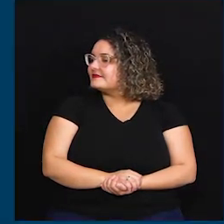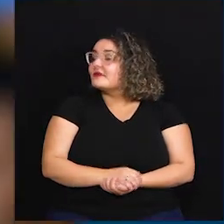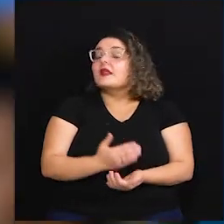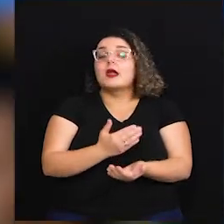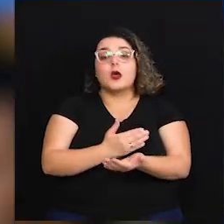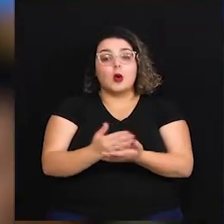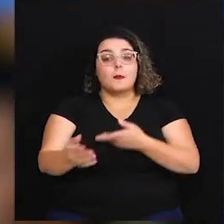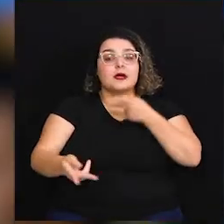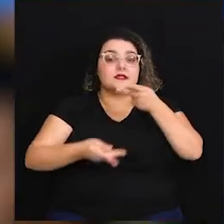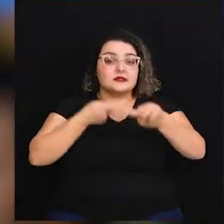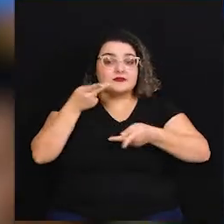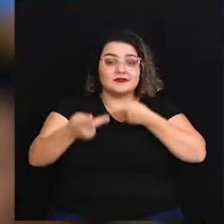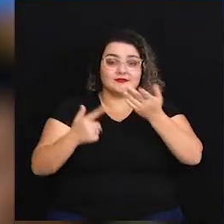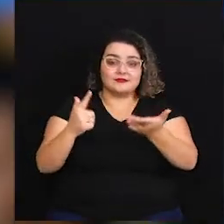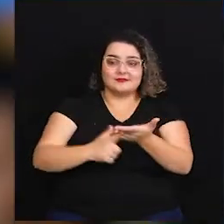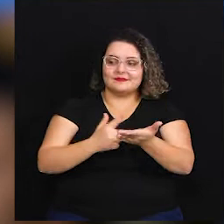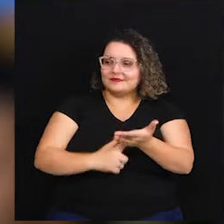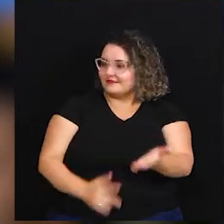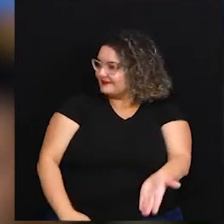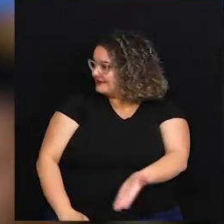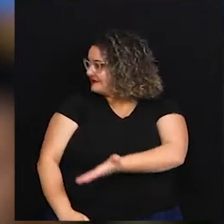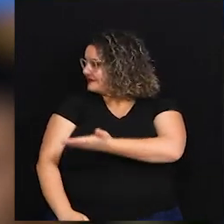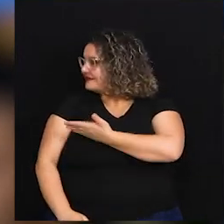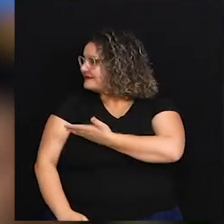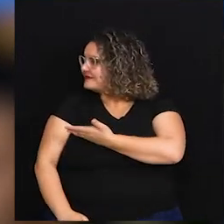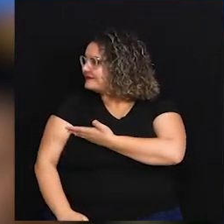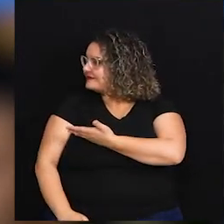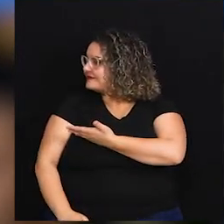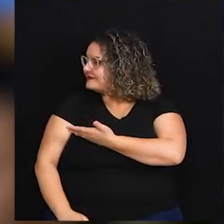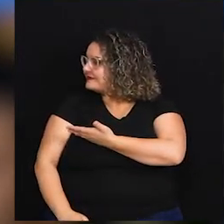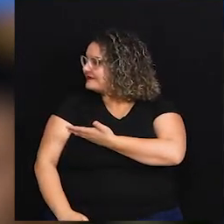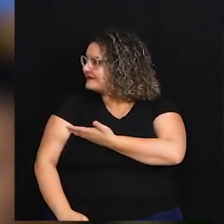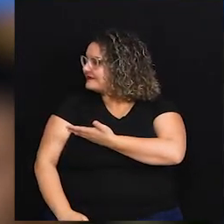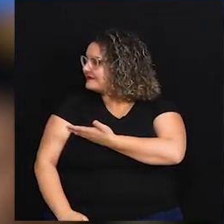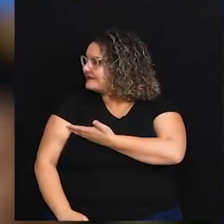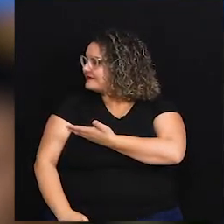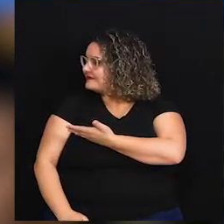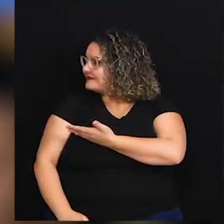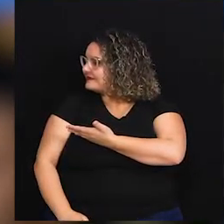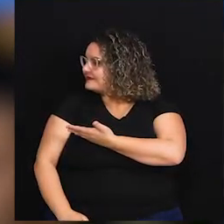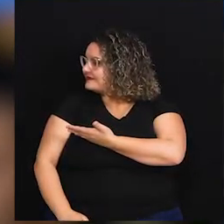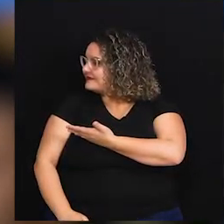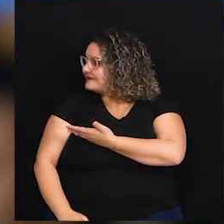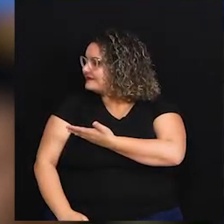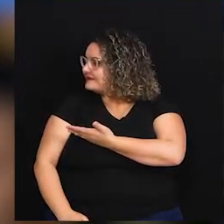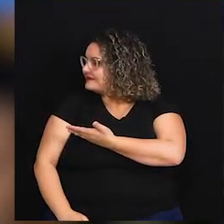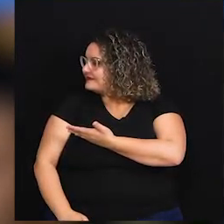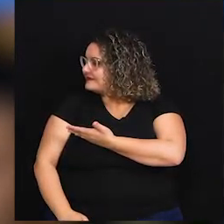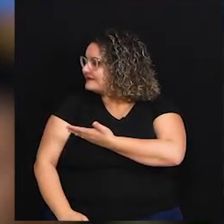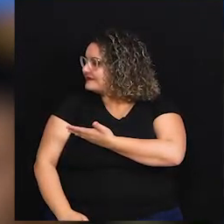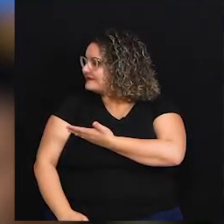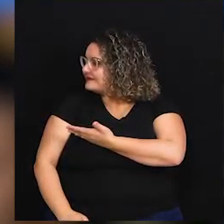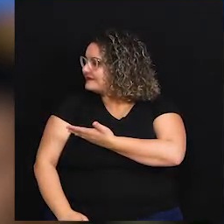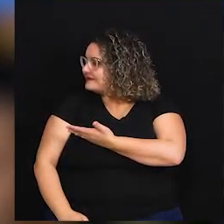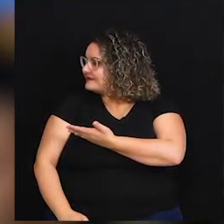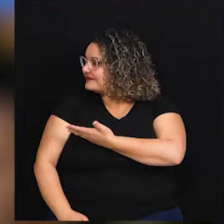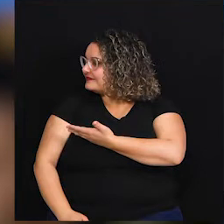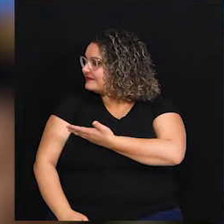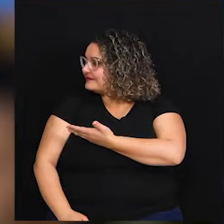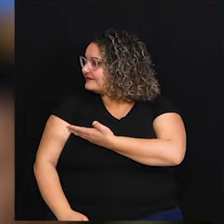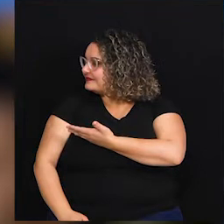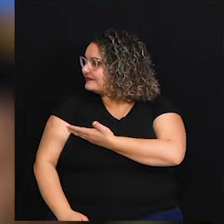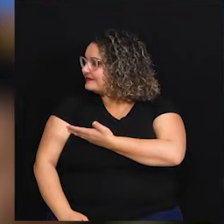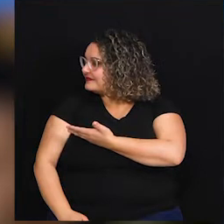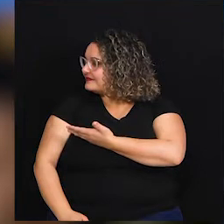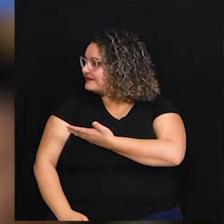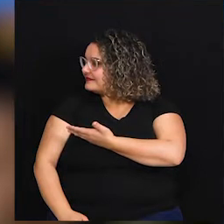E a gente começa falando do livro O Lado Negro do Empreendedorismo, Afroempreendedorismo e Black Money,